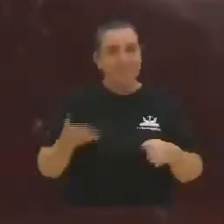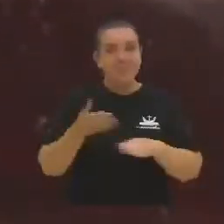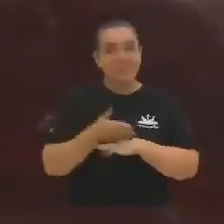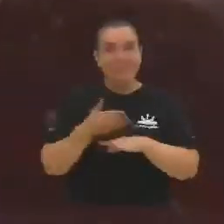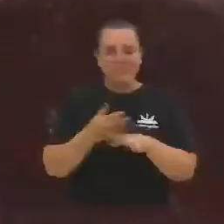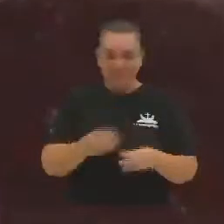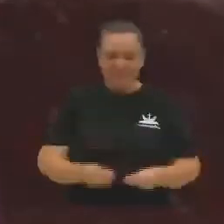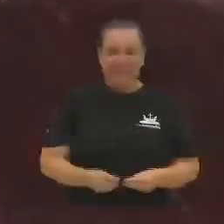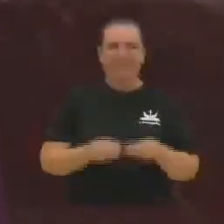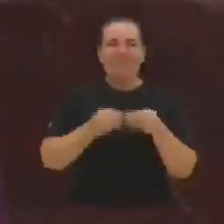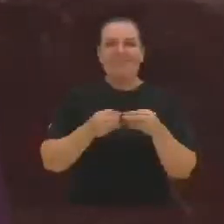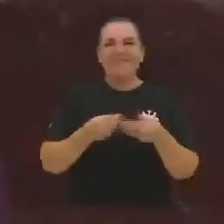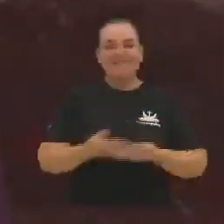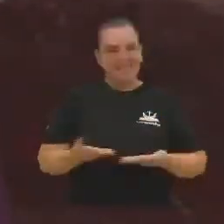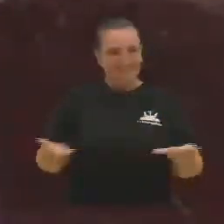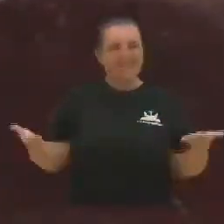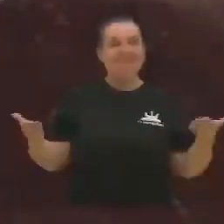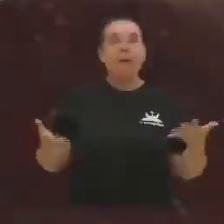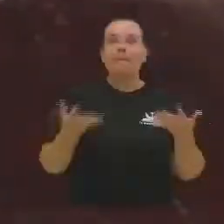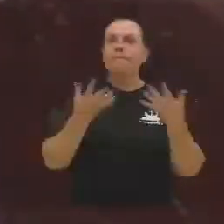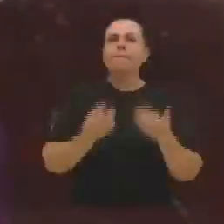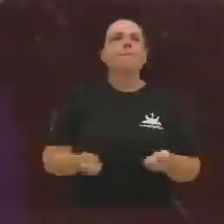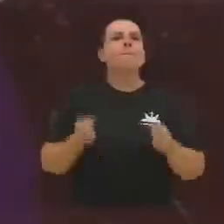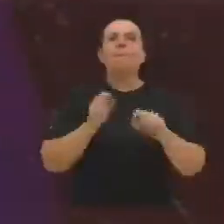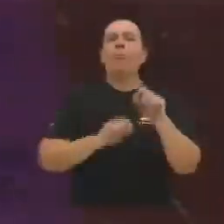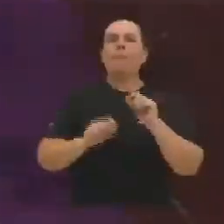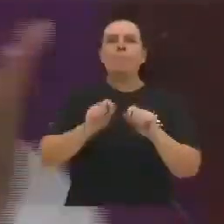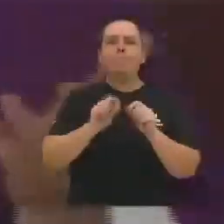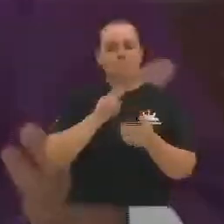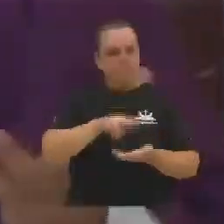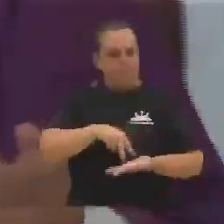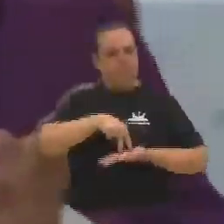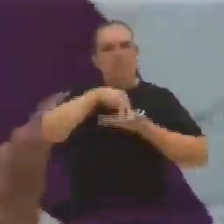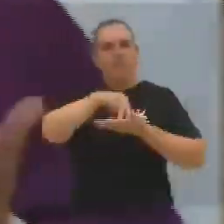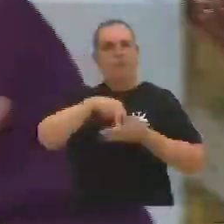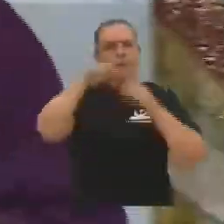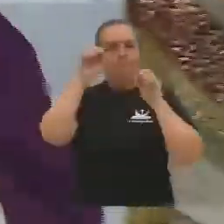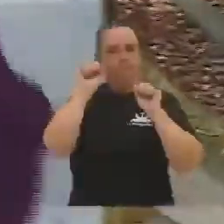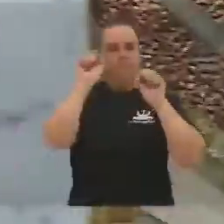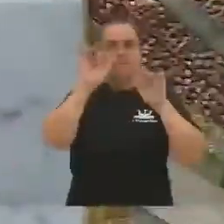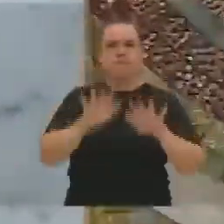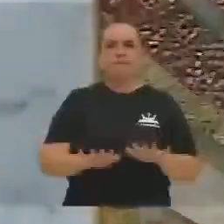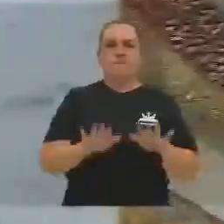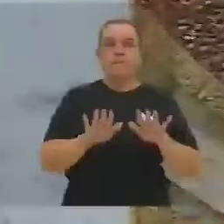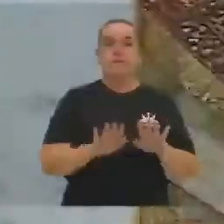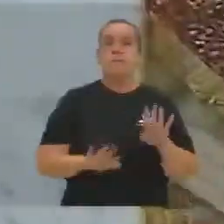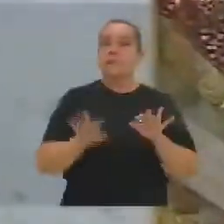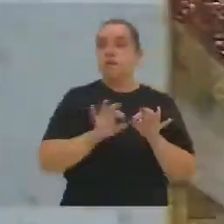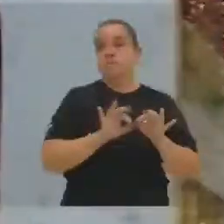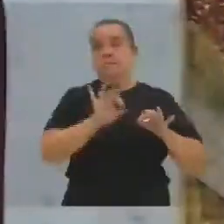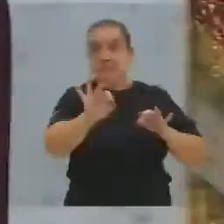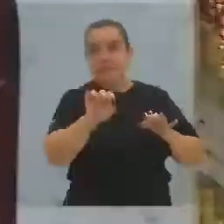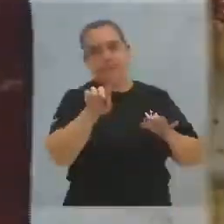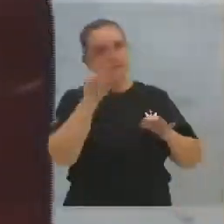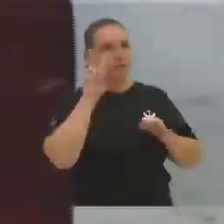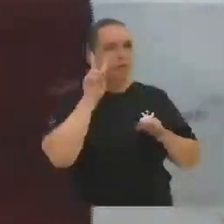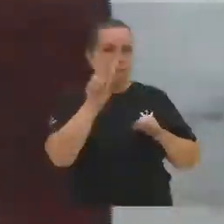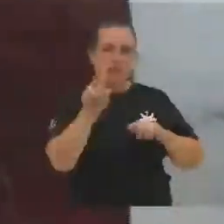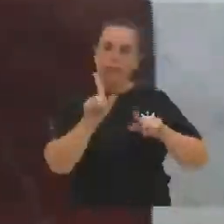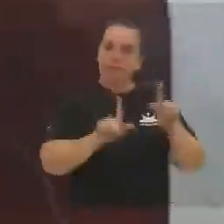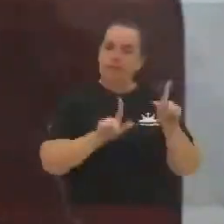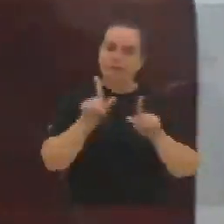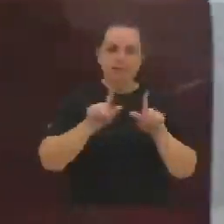de Jesus das Santas Chagas para receber aqui de perto toda a bênção que talvez à distância você acompanhe pela